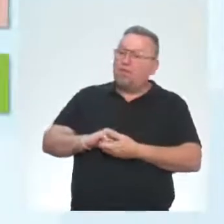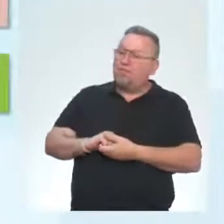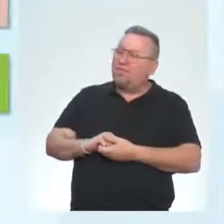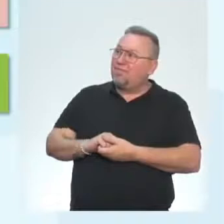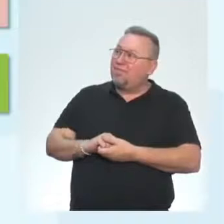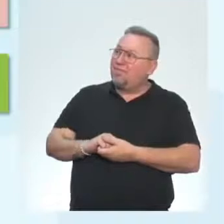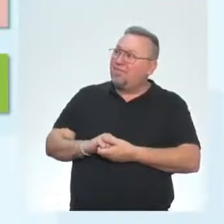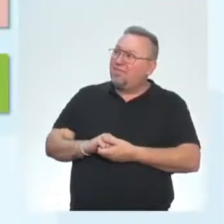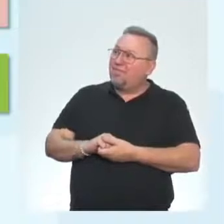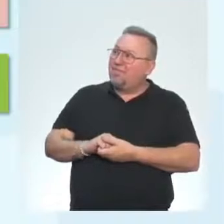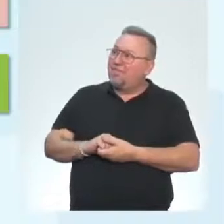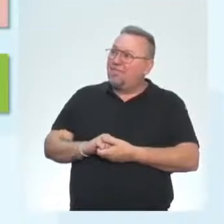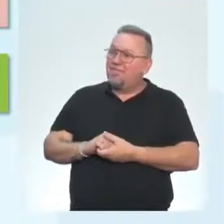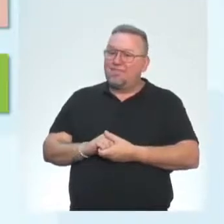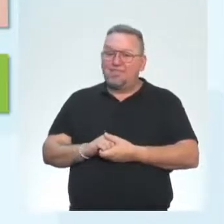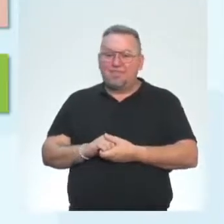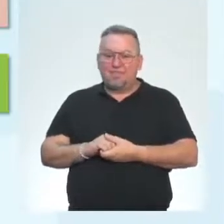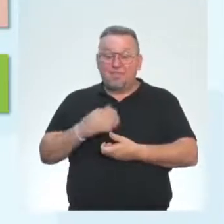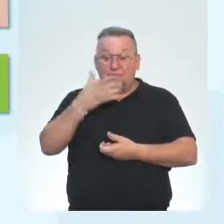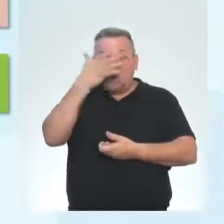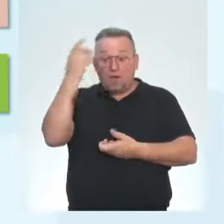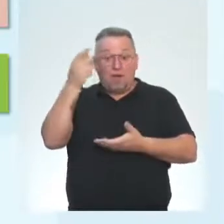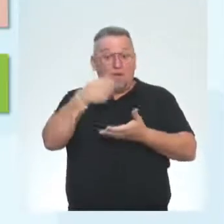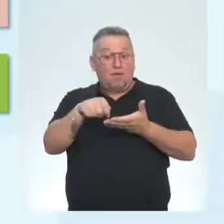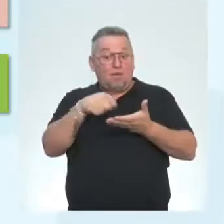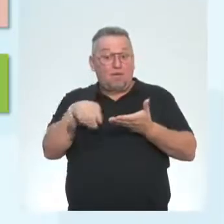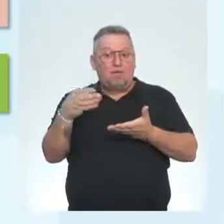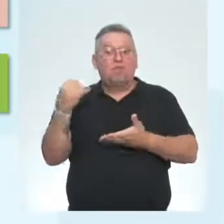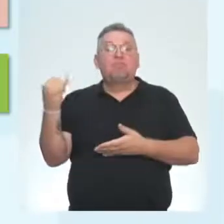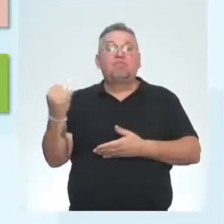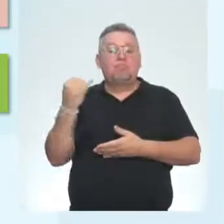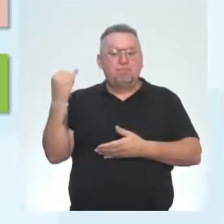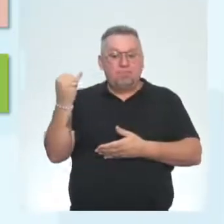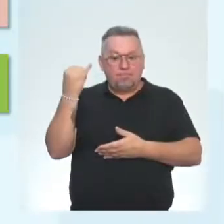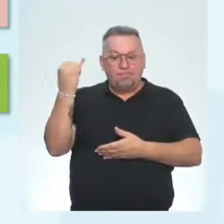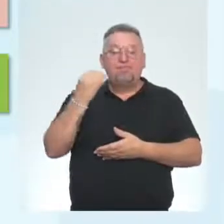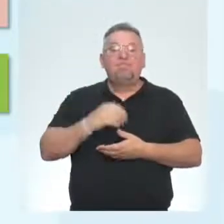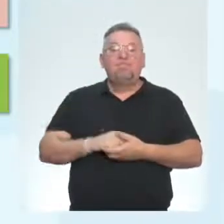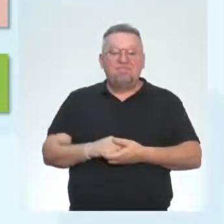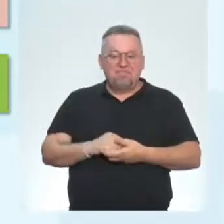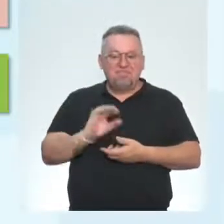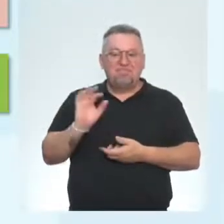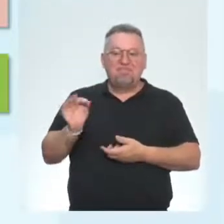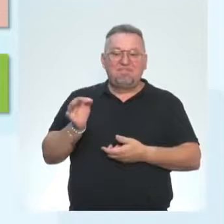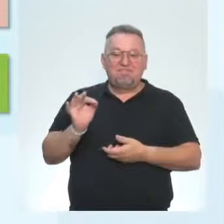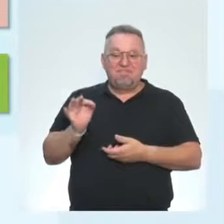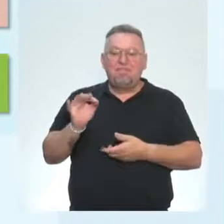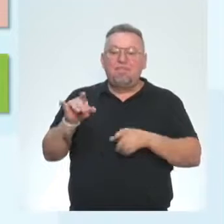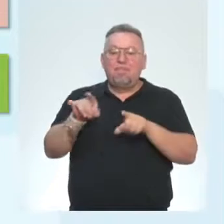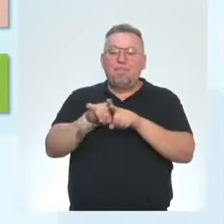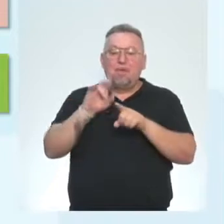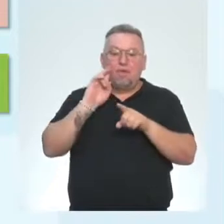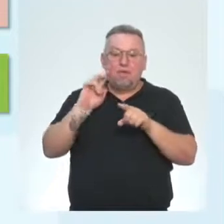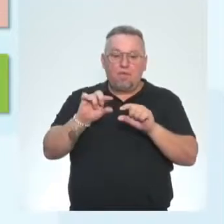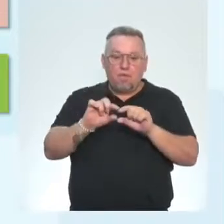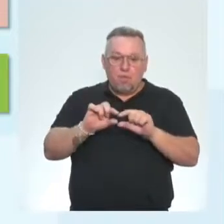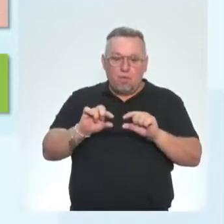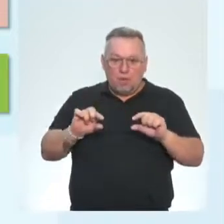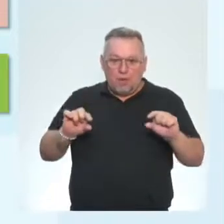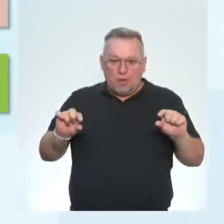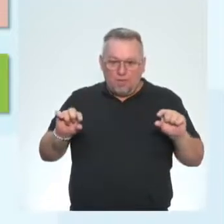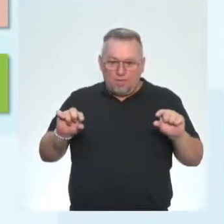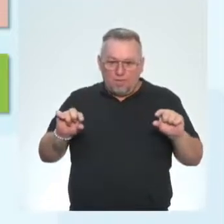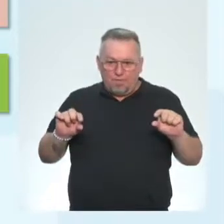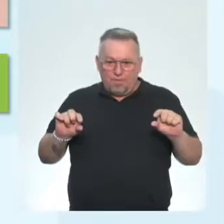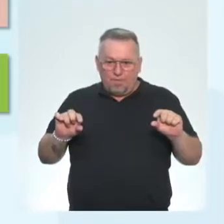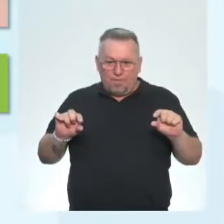tela. Tira um print certo. Não esquece de anotar, porque isso é muito, muito, muito importante. E a gente vê numa tarjetinha preta aí, né, Jonas? Escrito